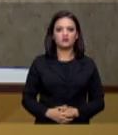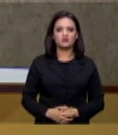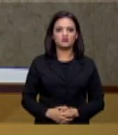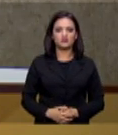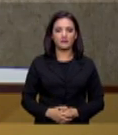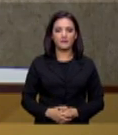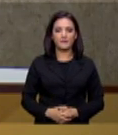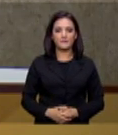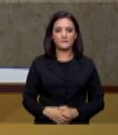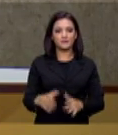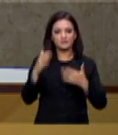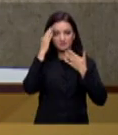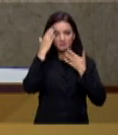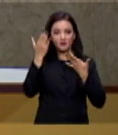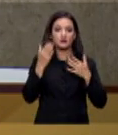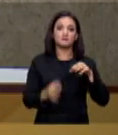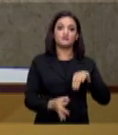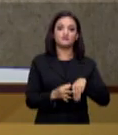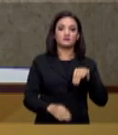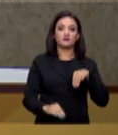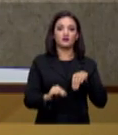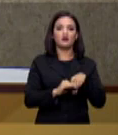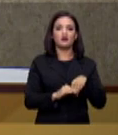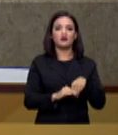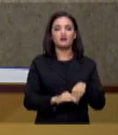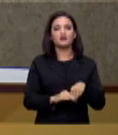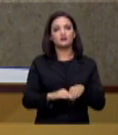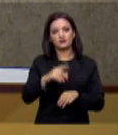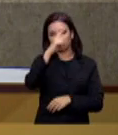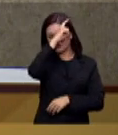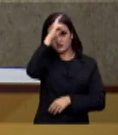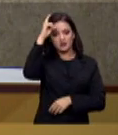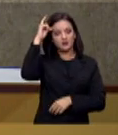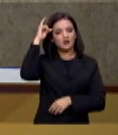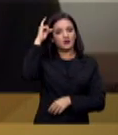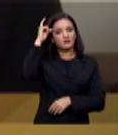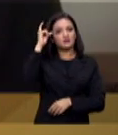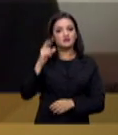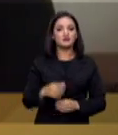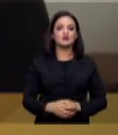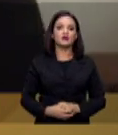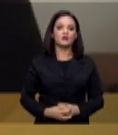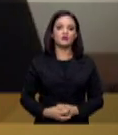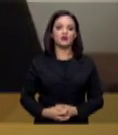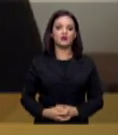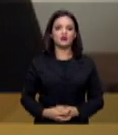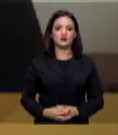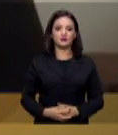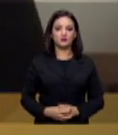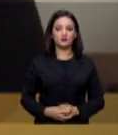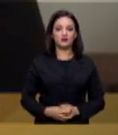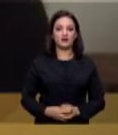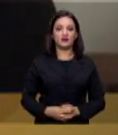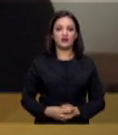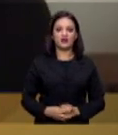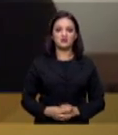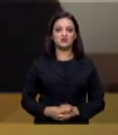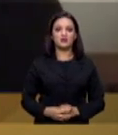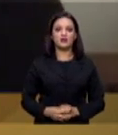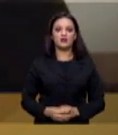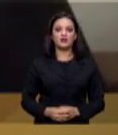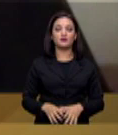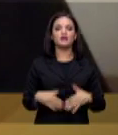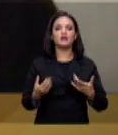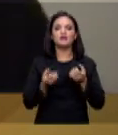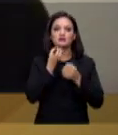Dias Toffoli. Ministro Ricardo Lewandowski. Boa tarde, senhor presidente. Cumprimento a todos